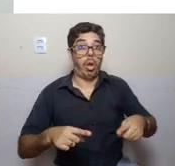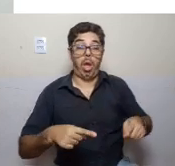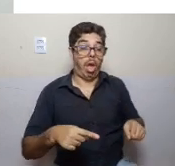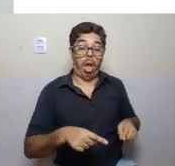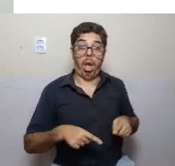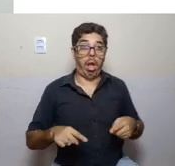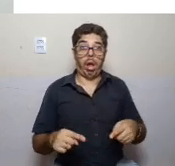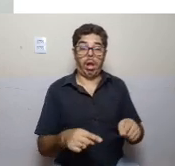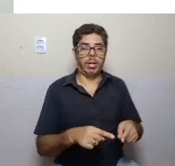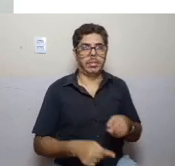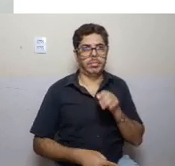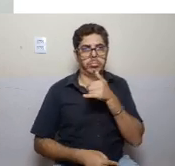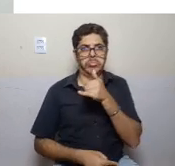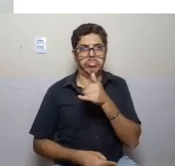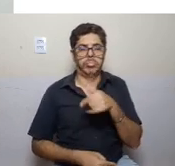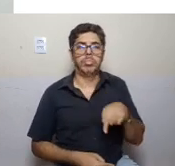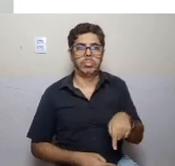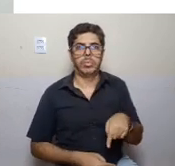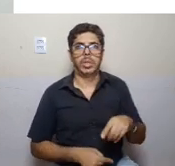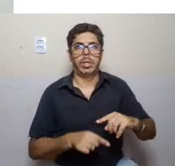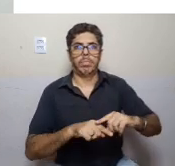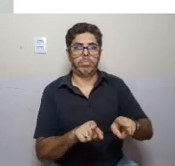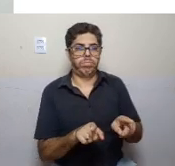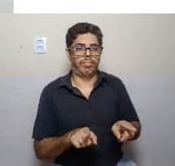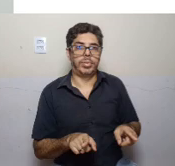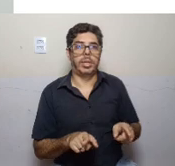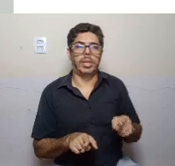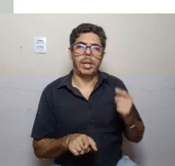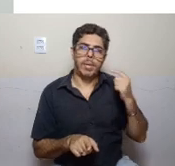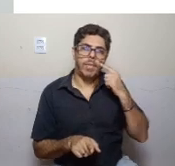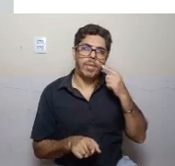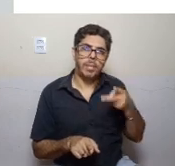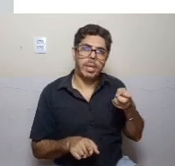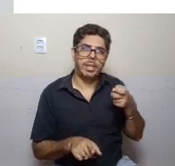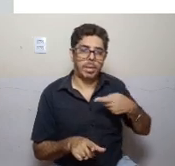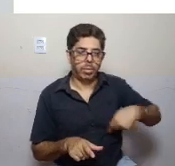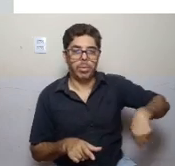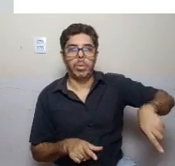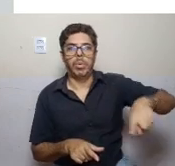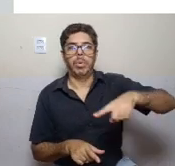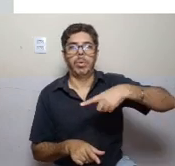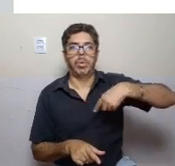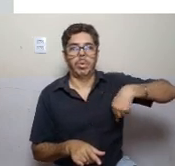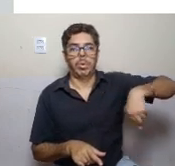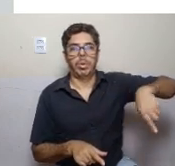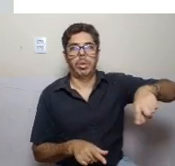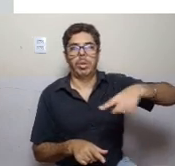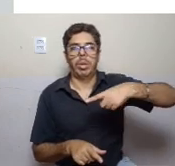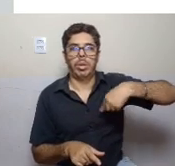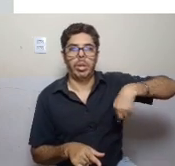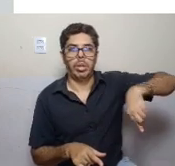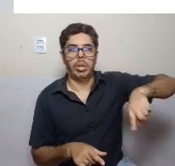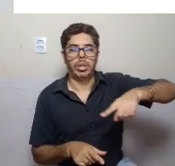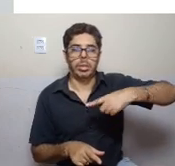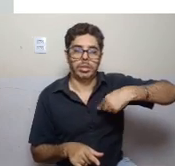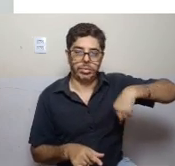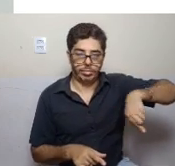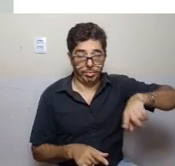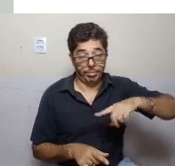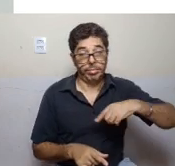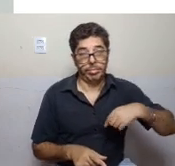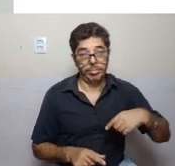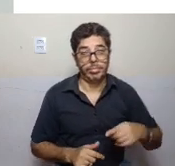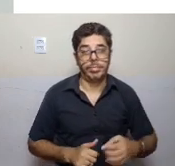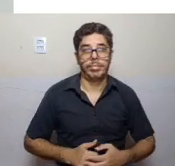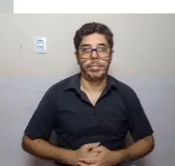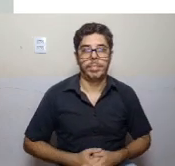uma corrente intensa e constante, todas as agulhas defletem de forma que elas se desviam para uma direção tangente